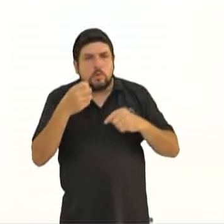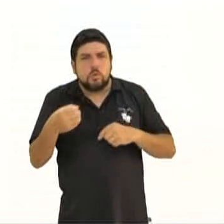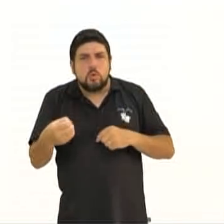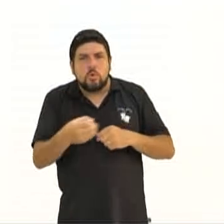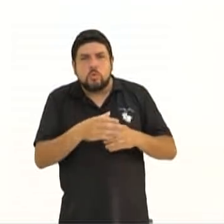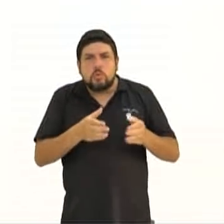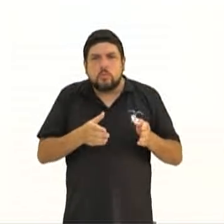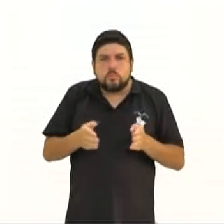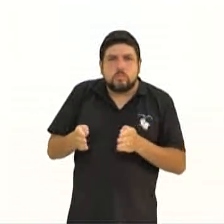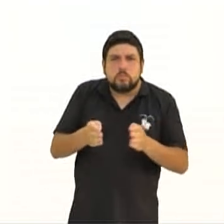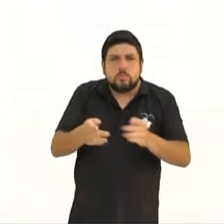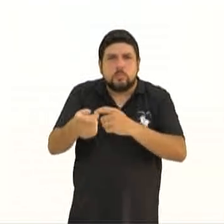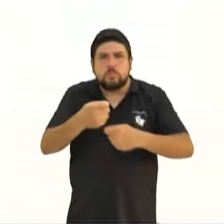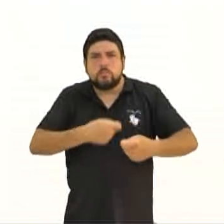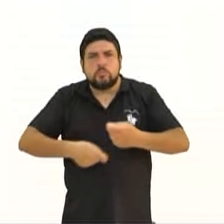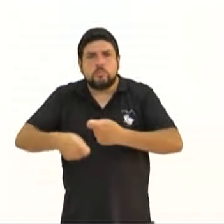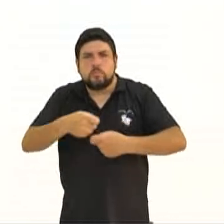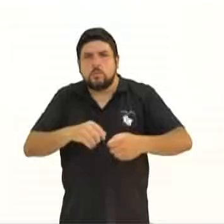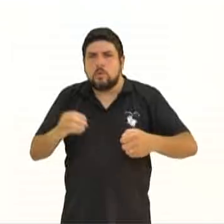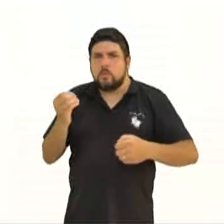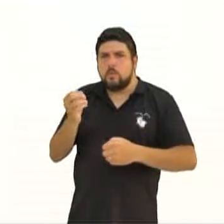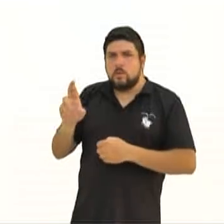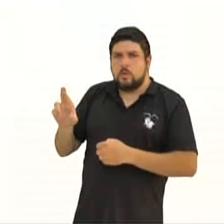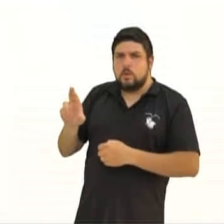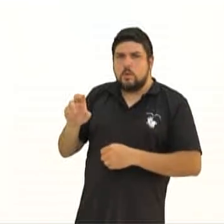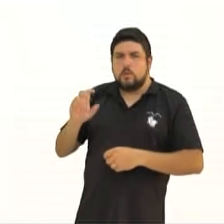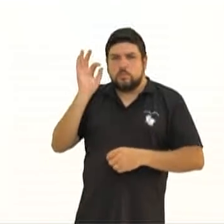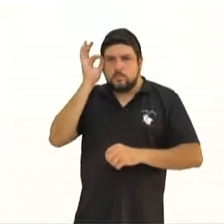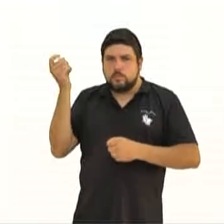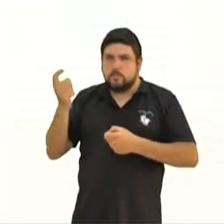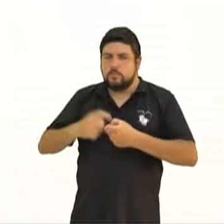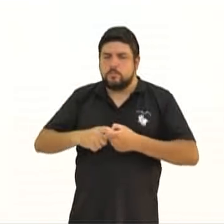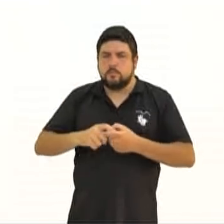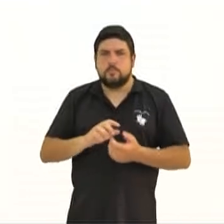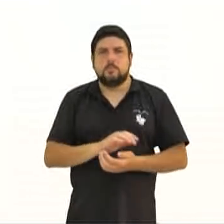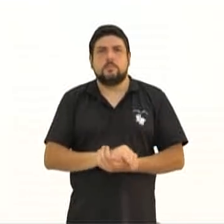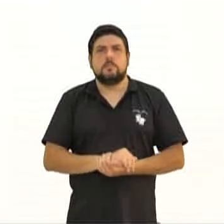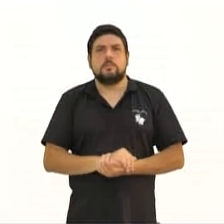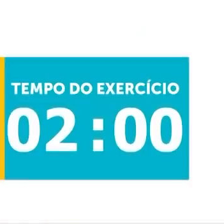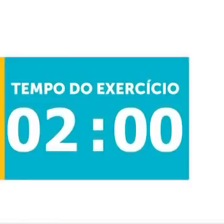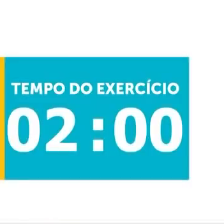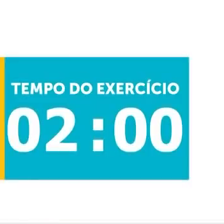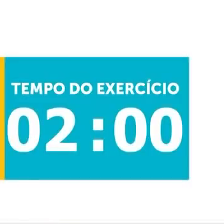rotas comerciais para o Oriente. Vocês não têm um tempinho para pensar e a gente já volta.